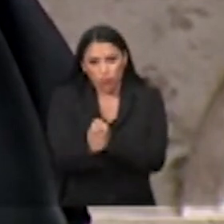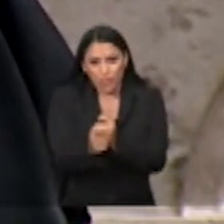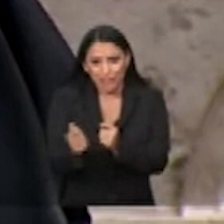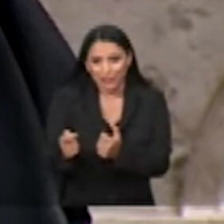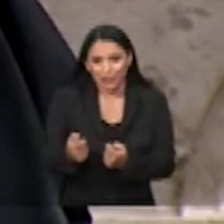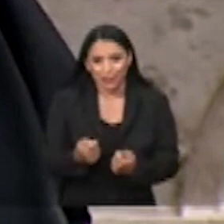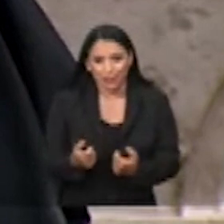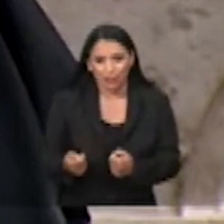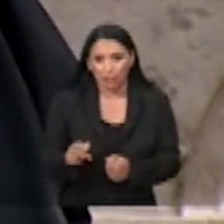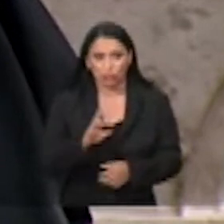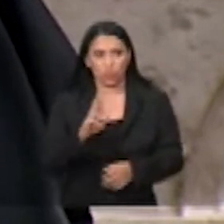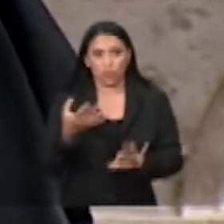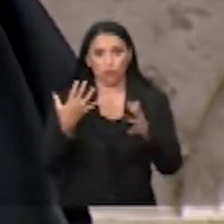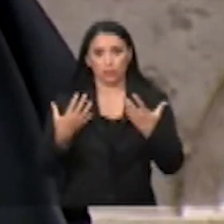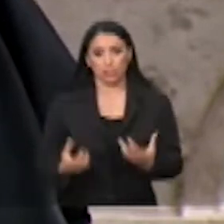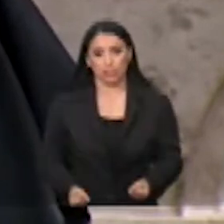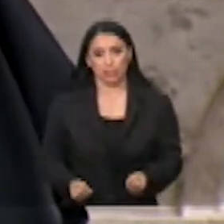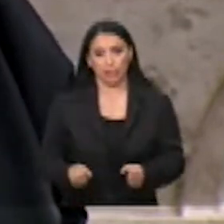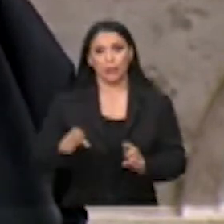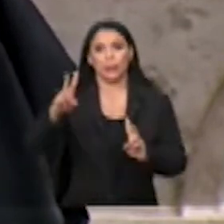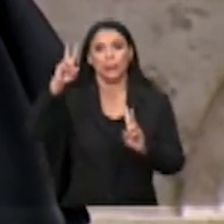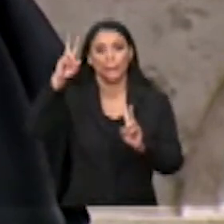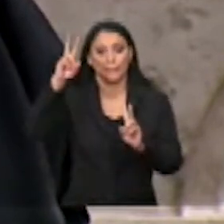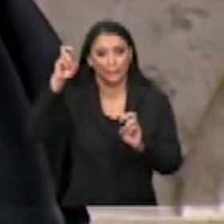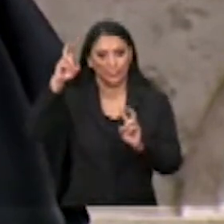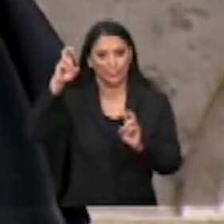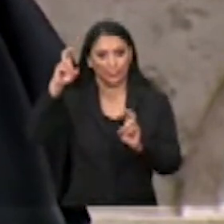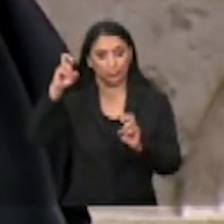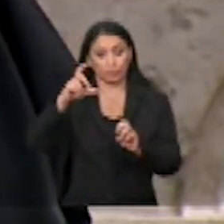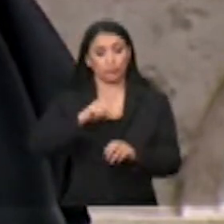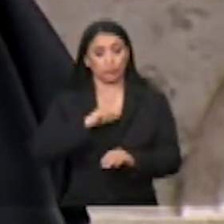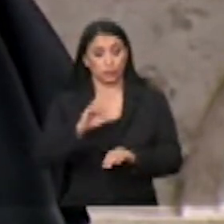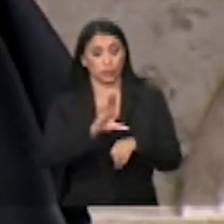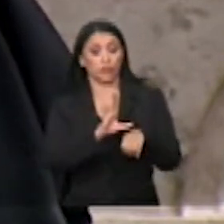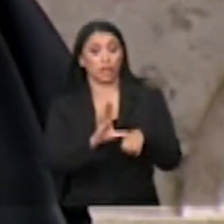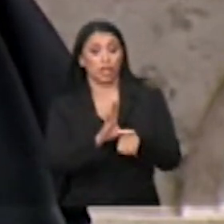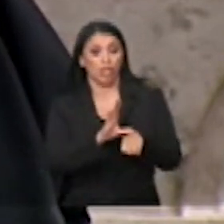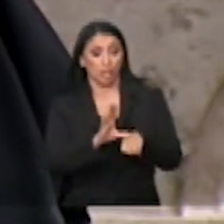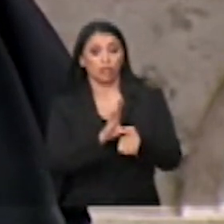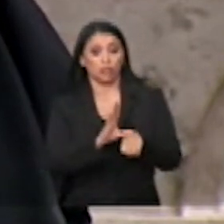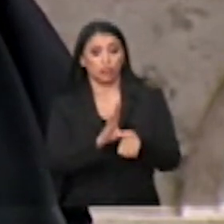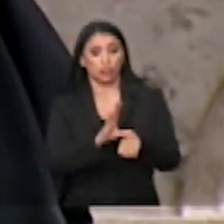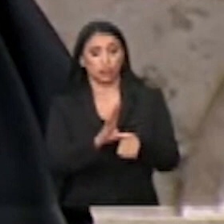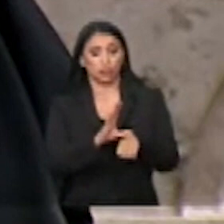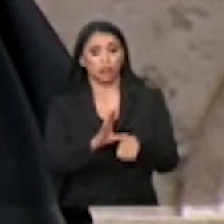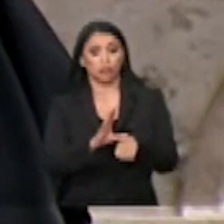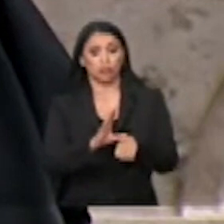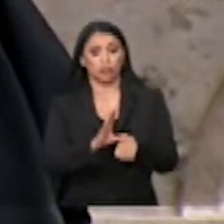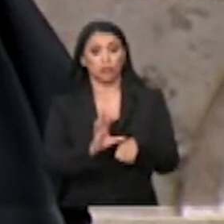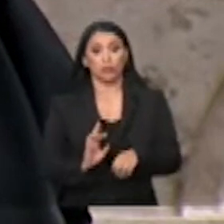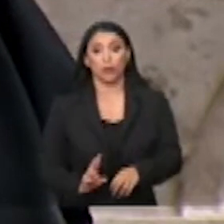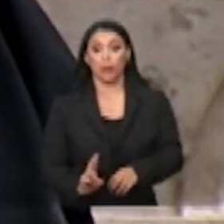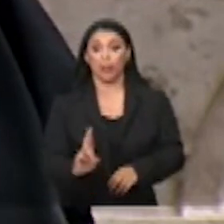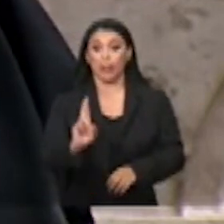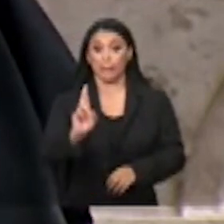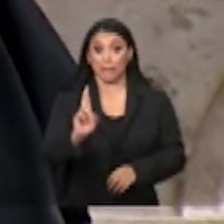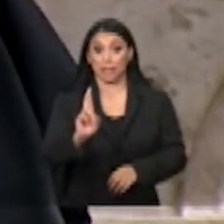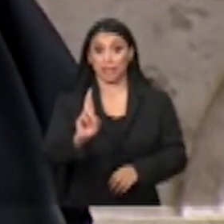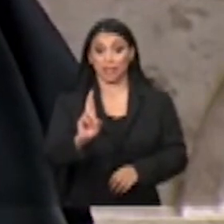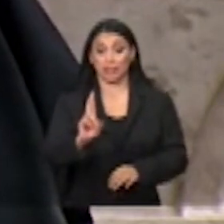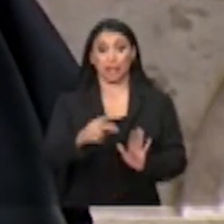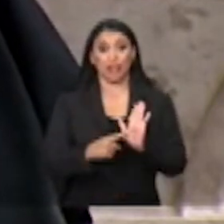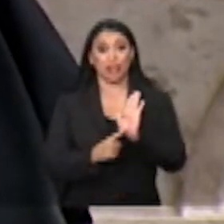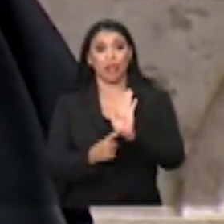Ulisses Guimarães que, abro aspas, a Constituição pretende ser a voz, a letra,